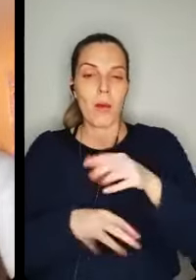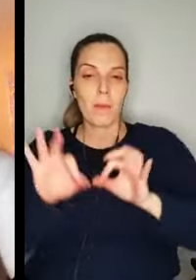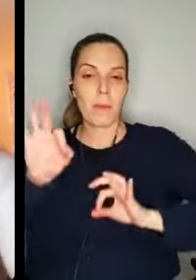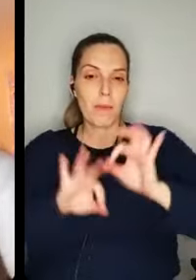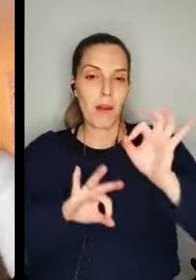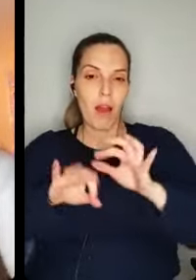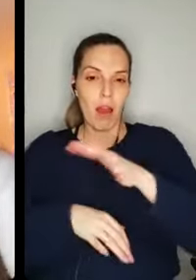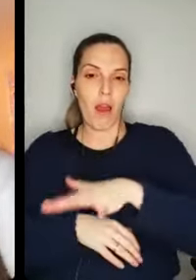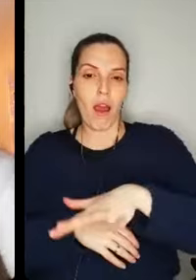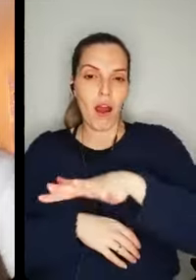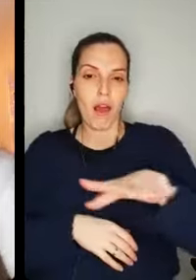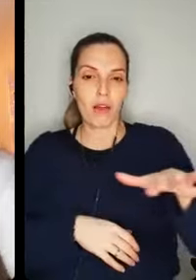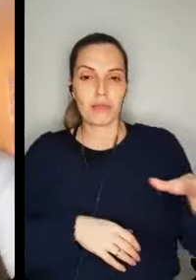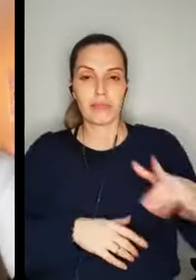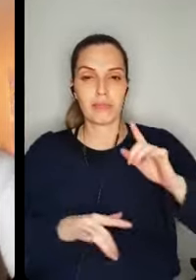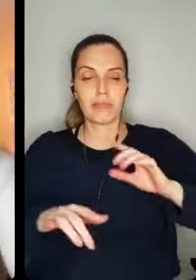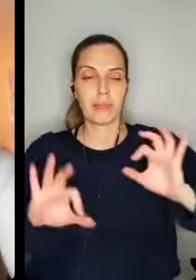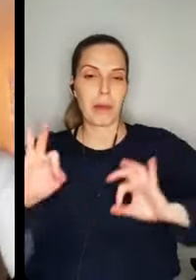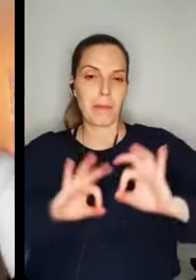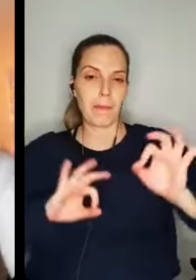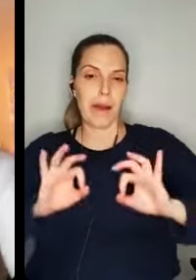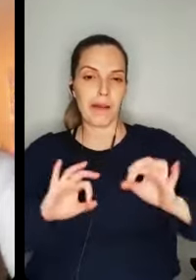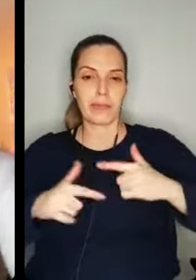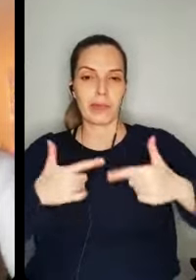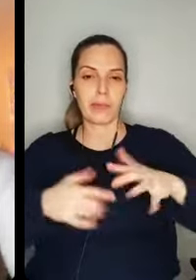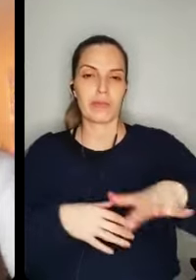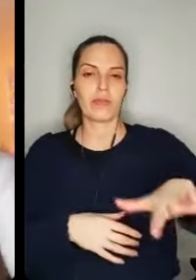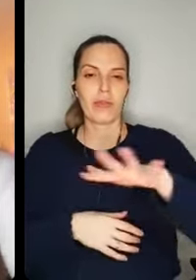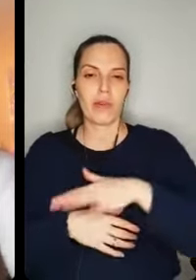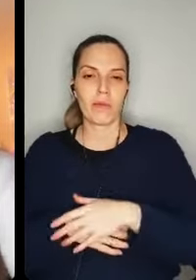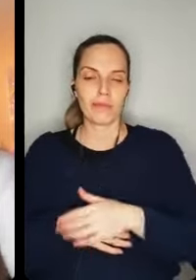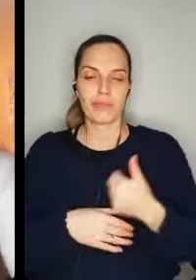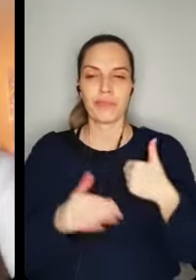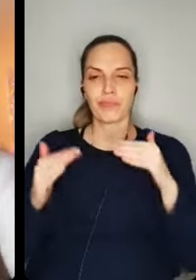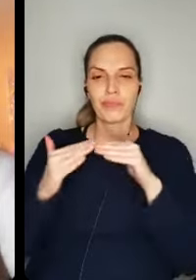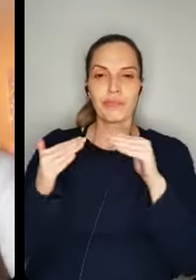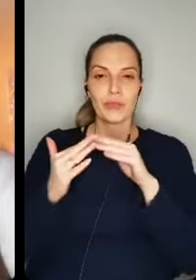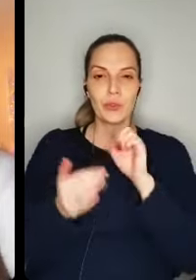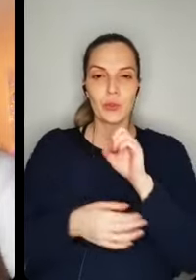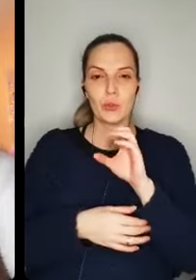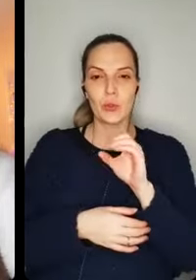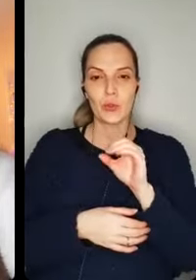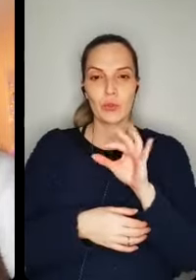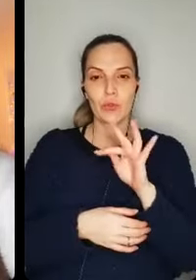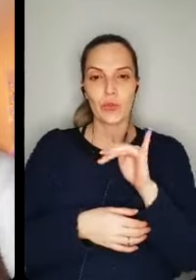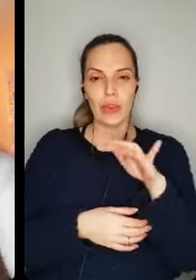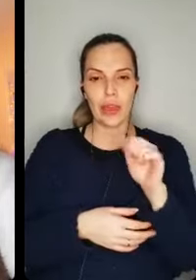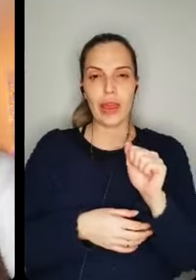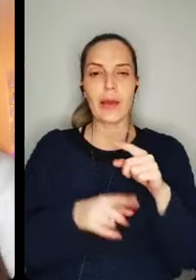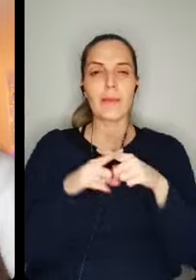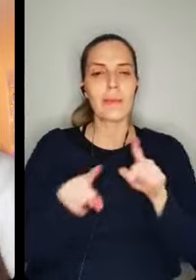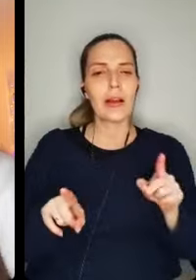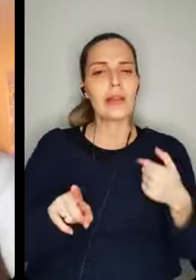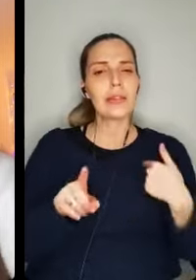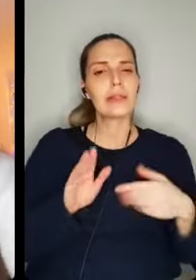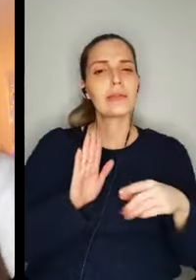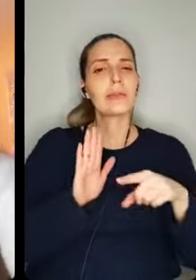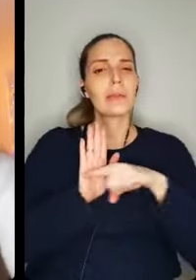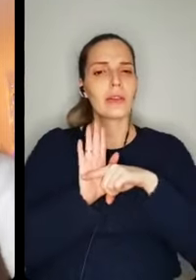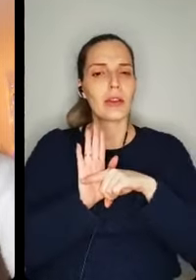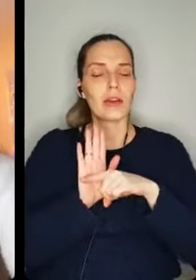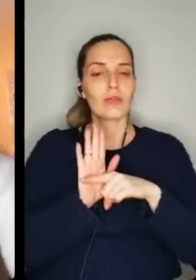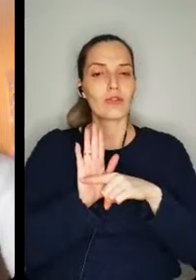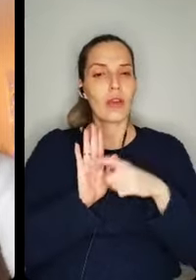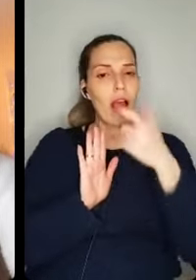né? É, eu concordo com a Sofia, mas em questão de ponto negativo, eu acho